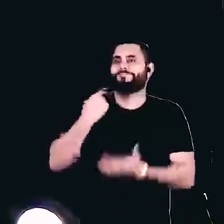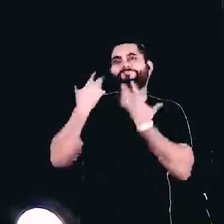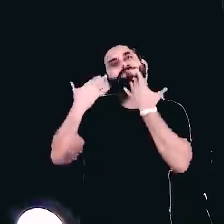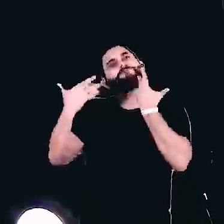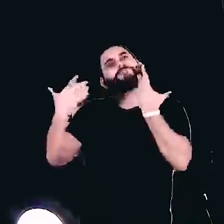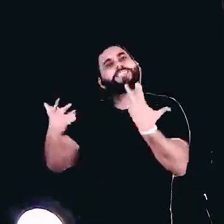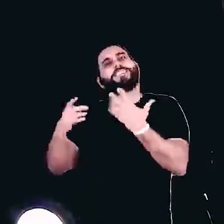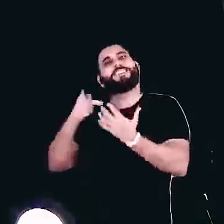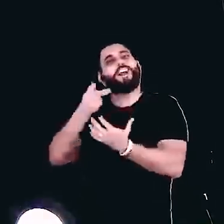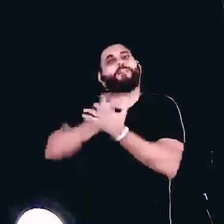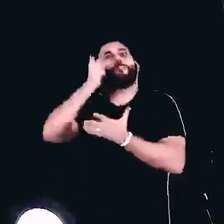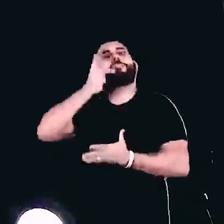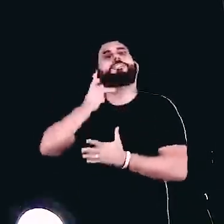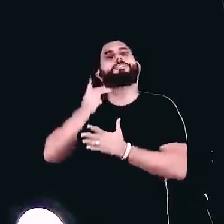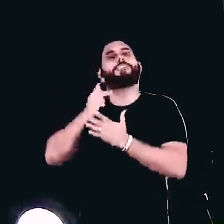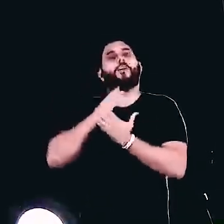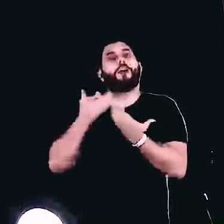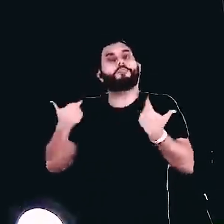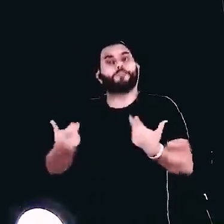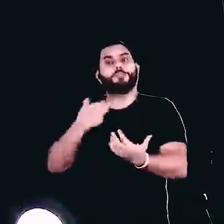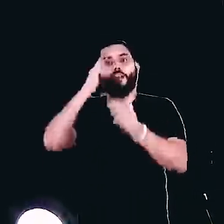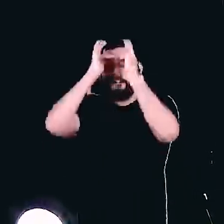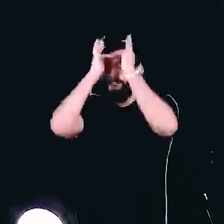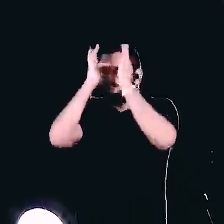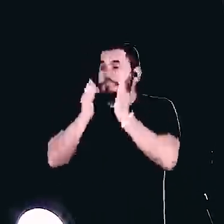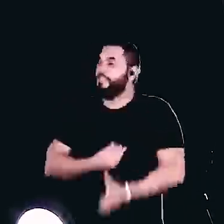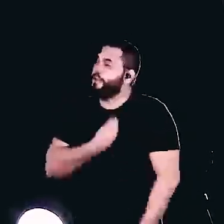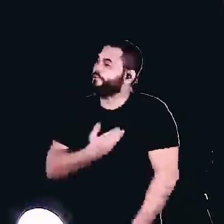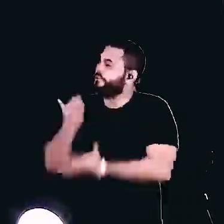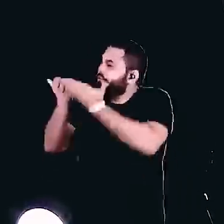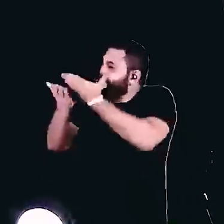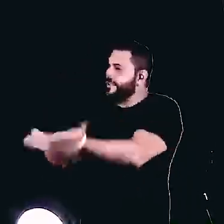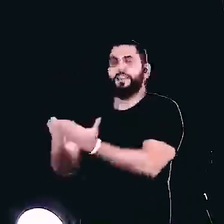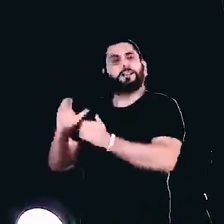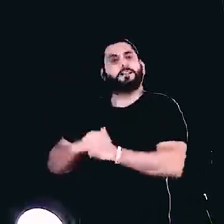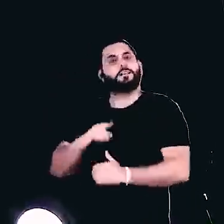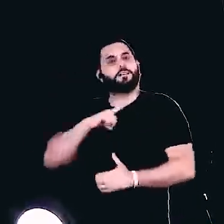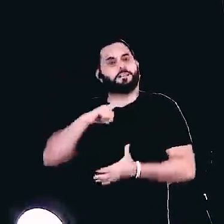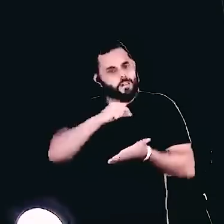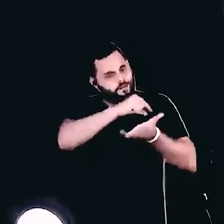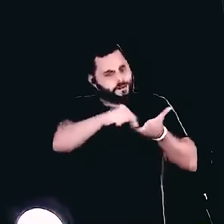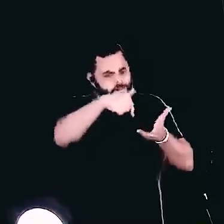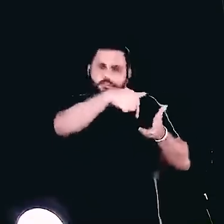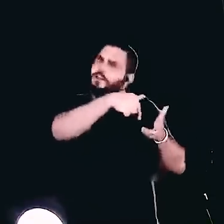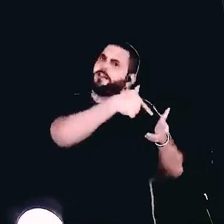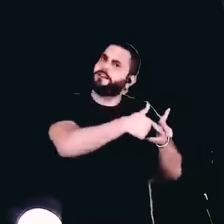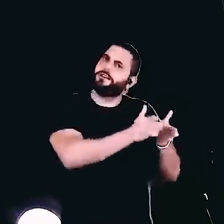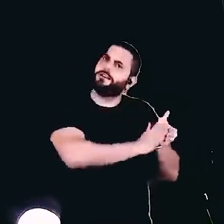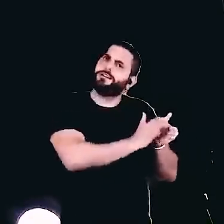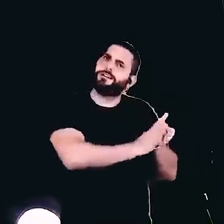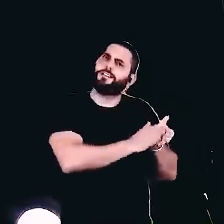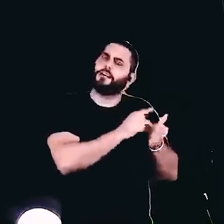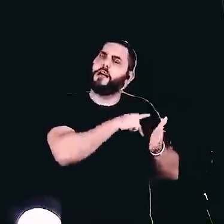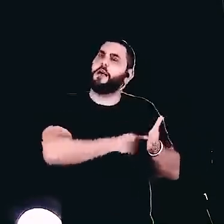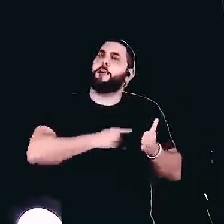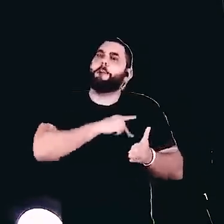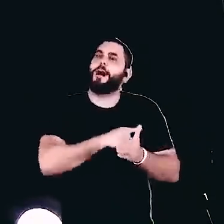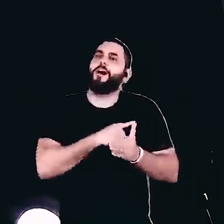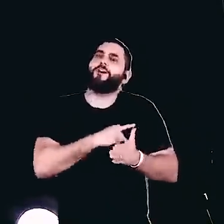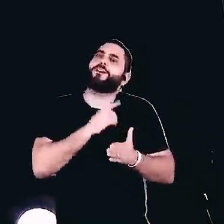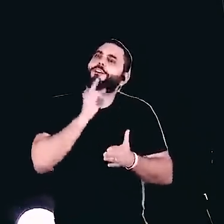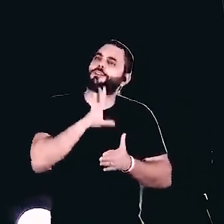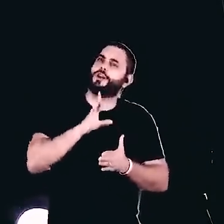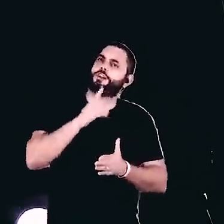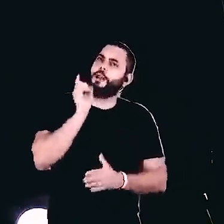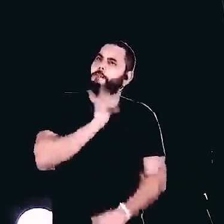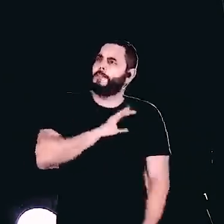que acontecia fruto da vida fiel de Filemão. Está lá no verso 7. Paulo não era aquele tipo de pessoa que